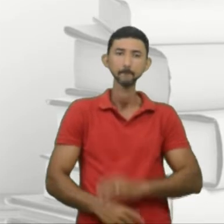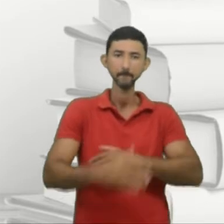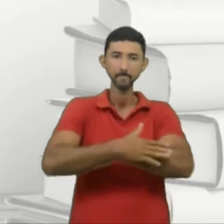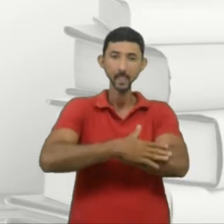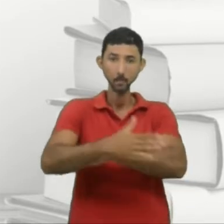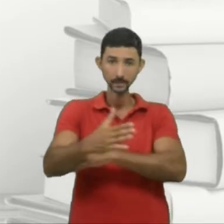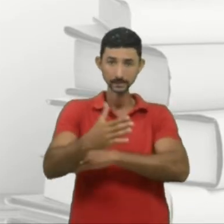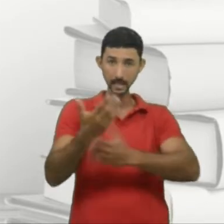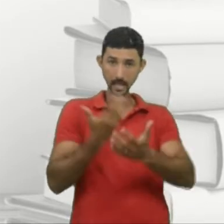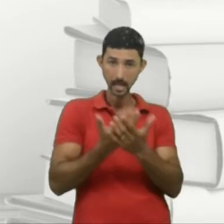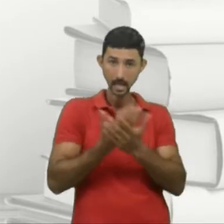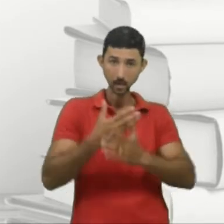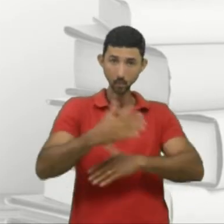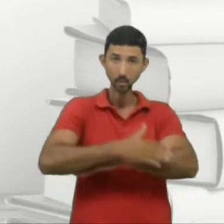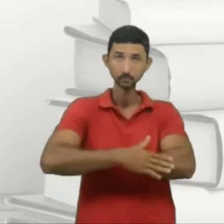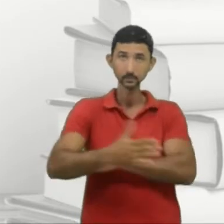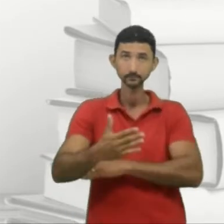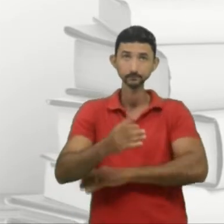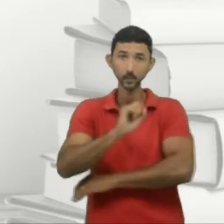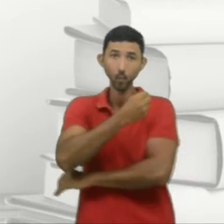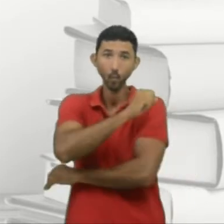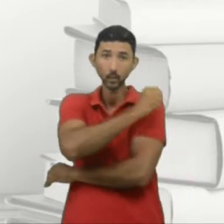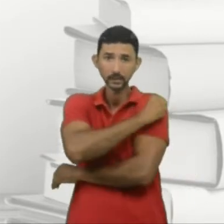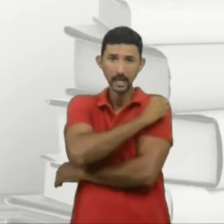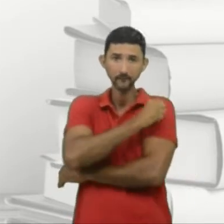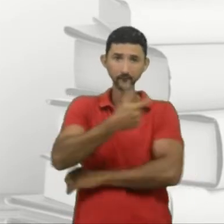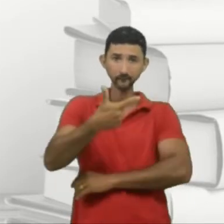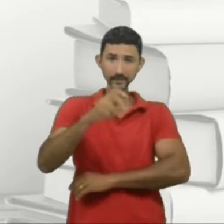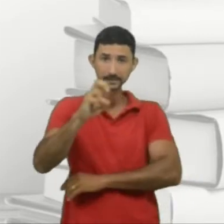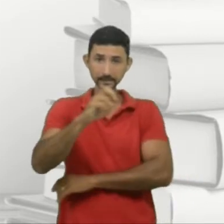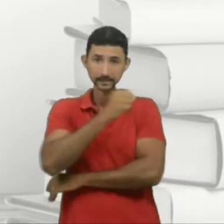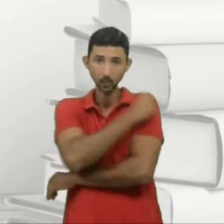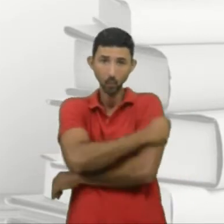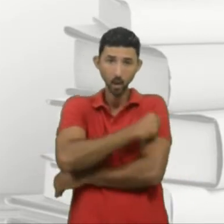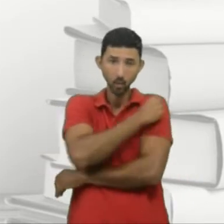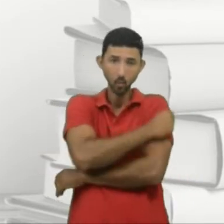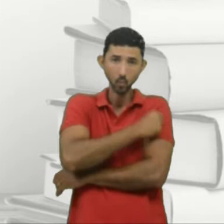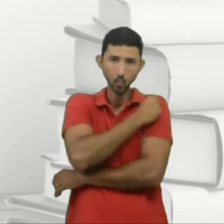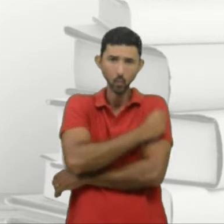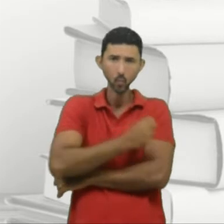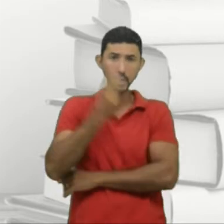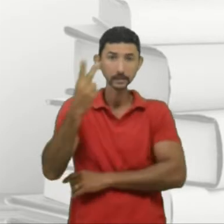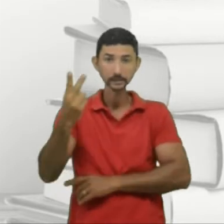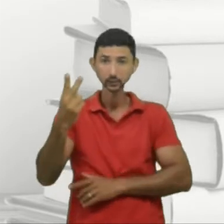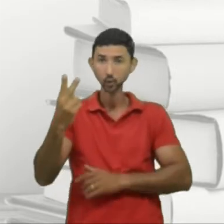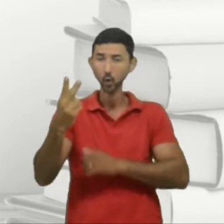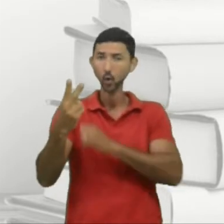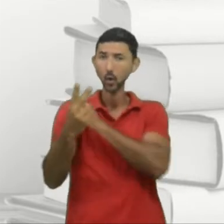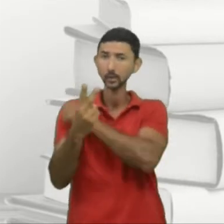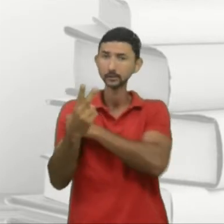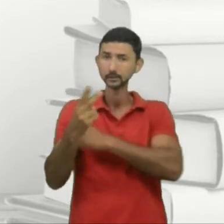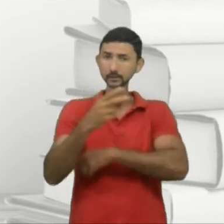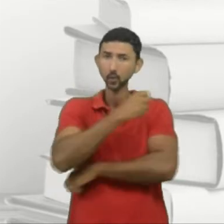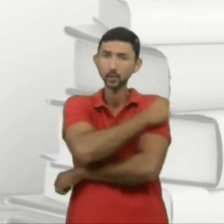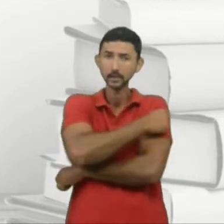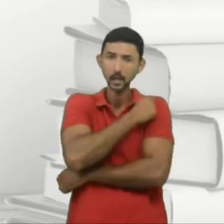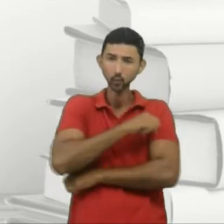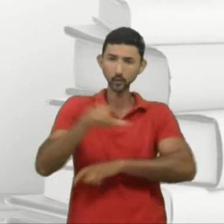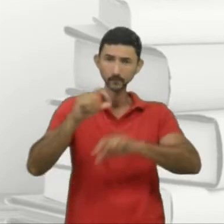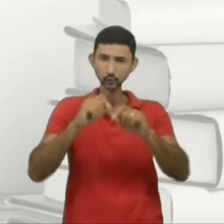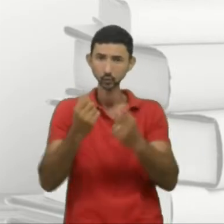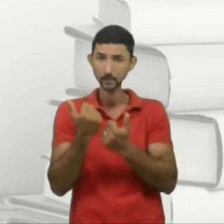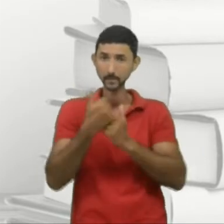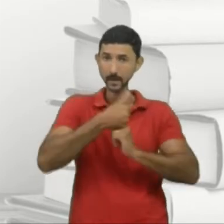sala de aula de 8º ano com 25 alunos, 2 alunos serão escolhidos para assumir os cargos